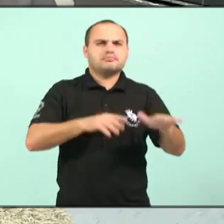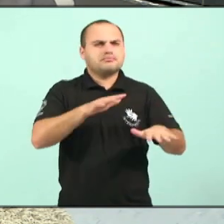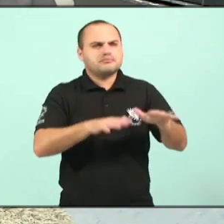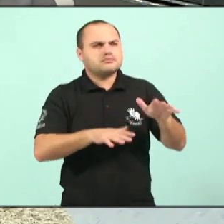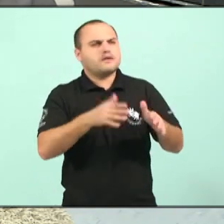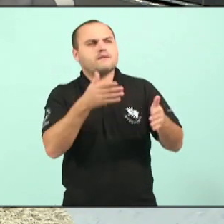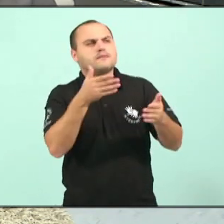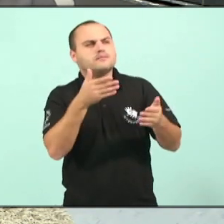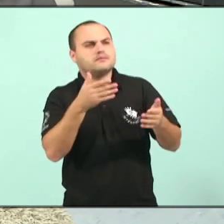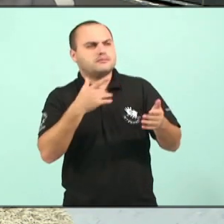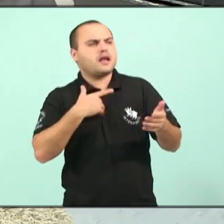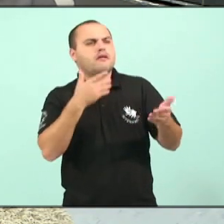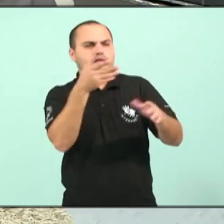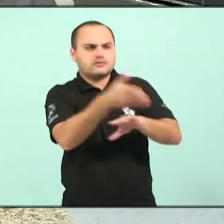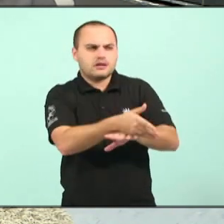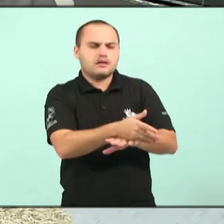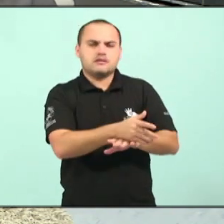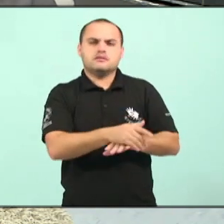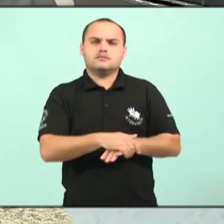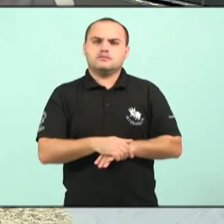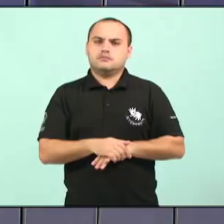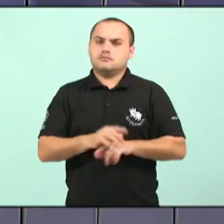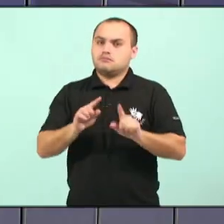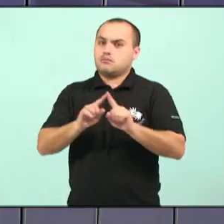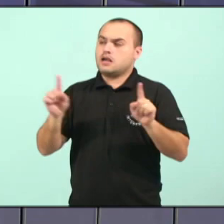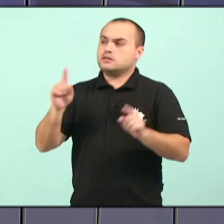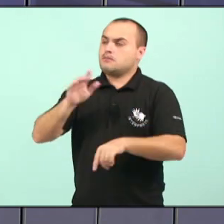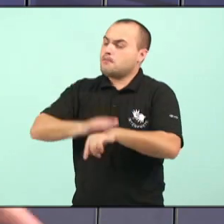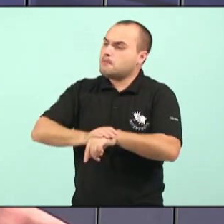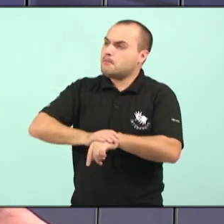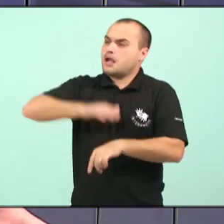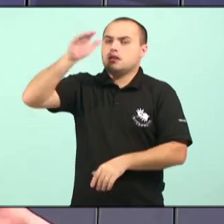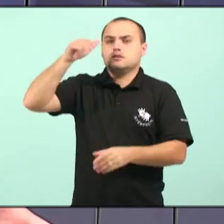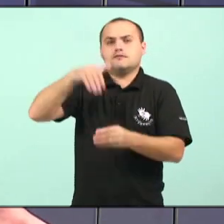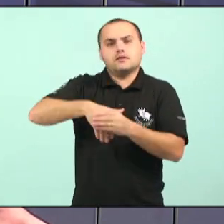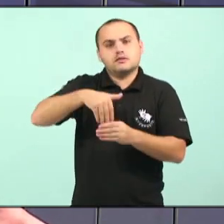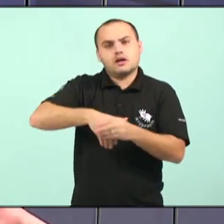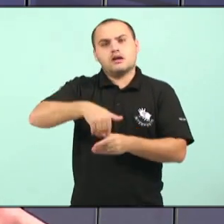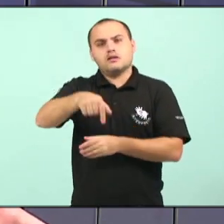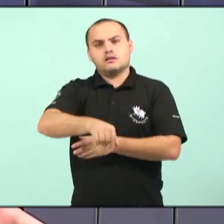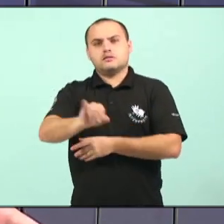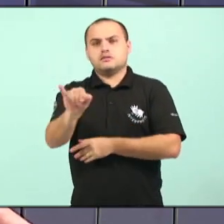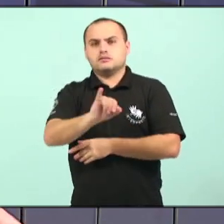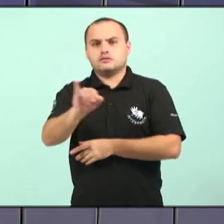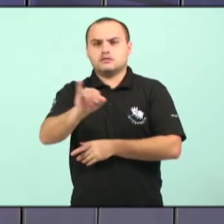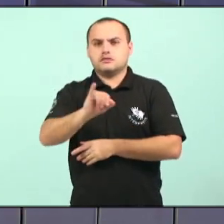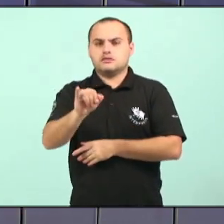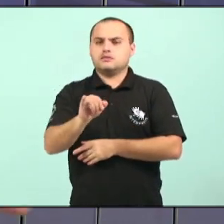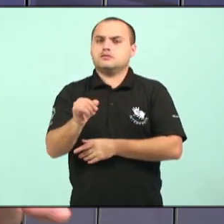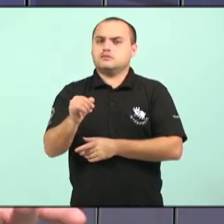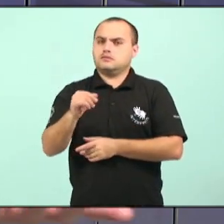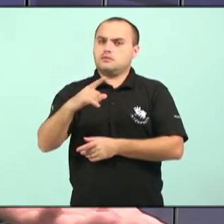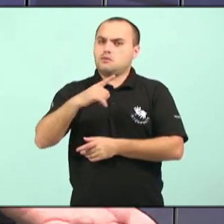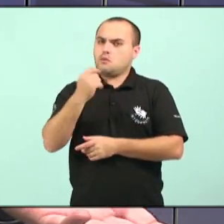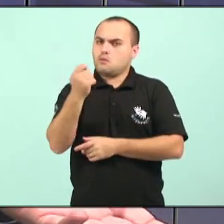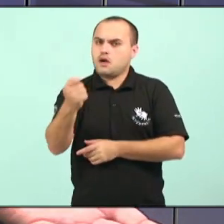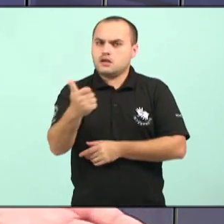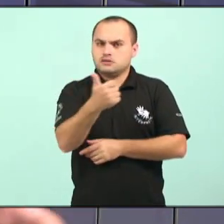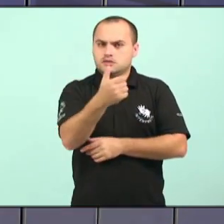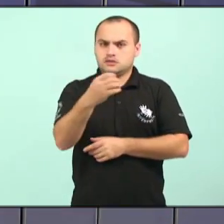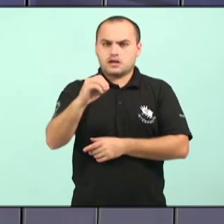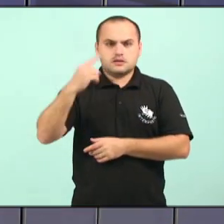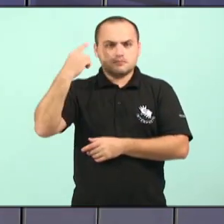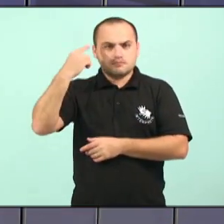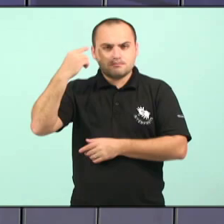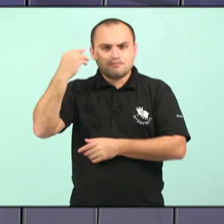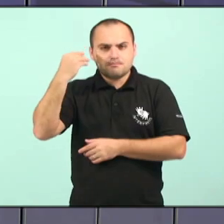Somente? Somente para ela ser eleita, mas foi a mais votada aqui em Itajaí, foi cerca de quase 23 mil votos aqui em Itajaí, quase 10 mil votos a mais do que o